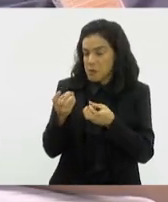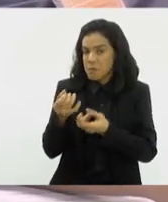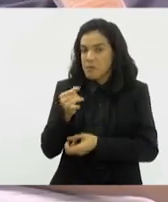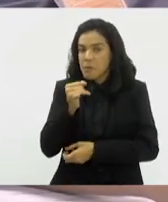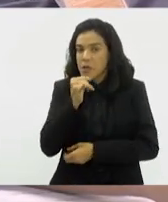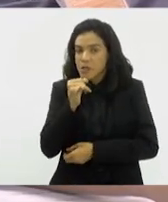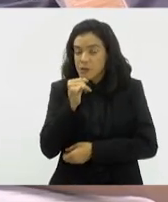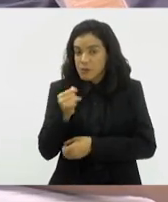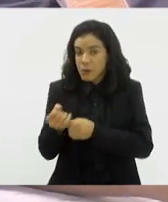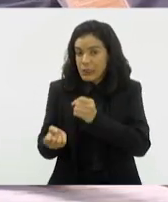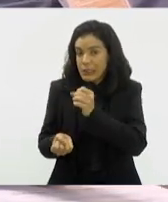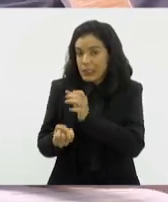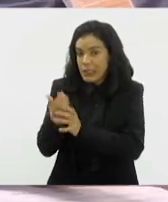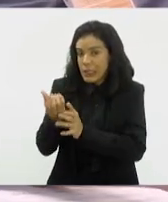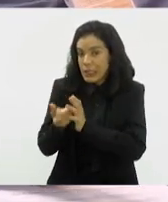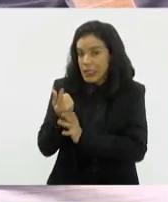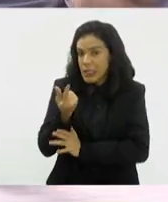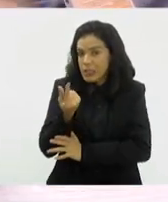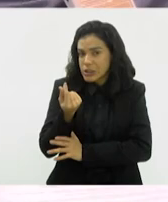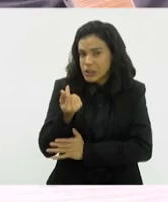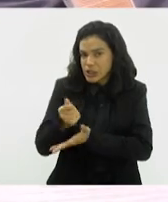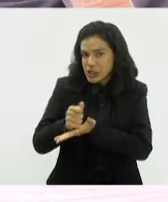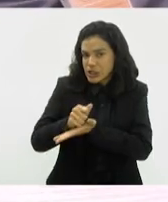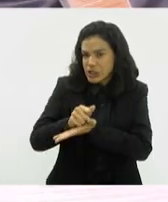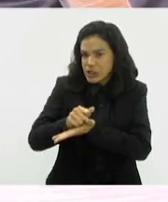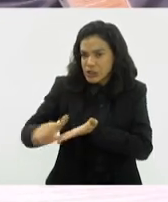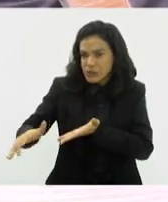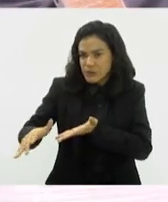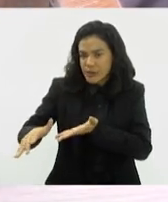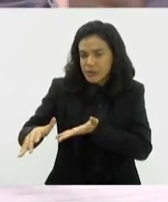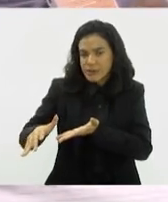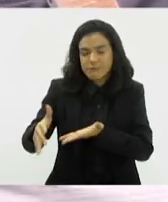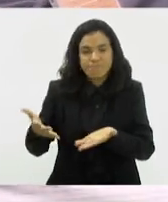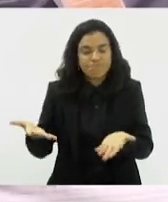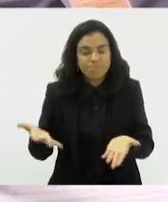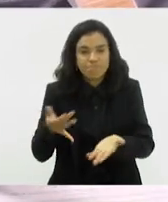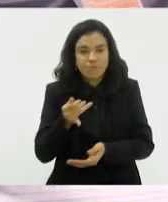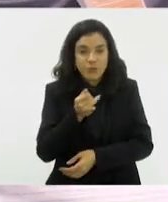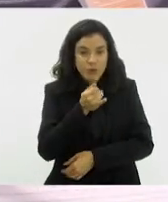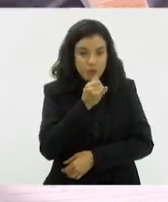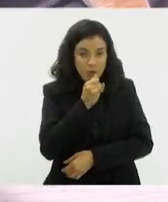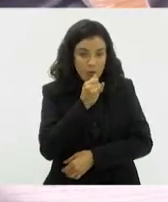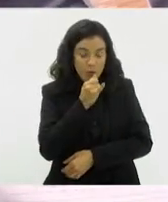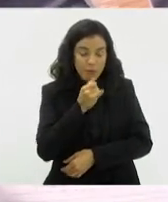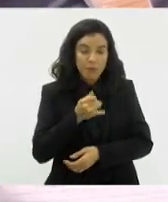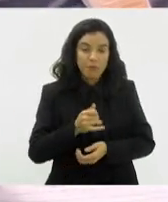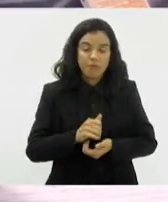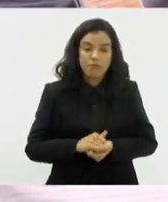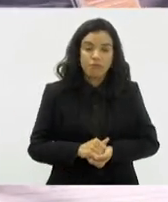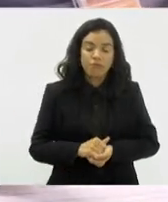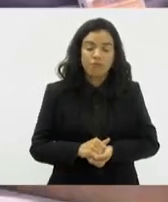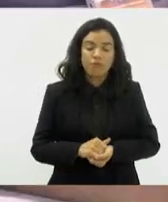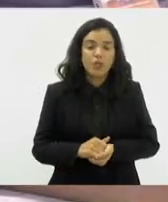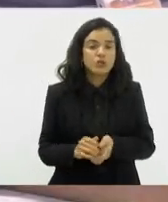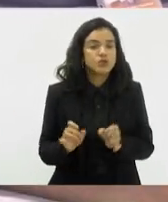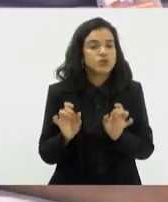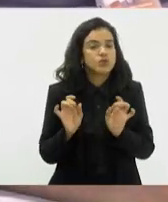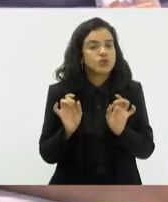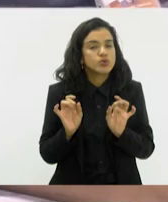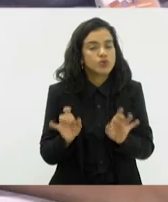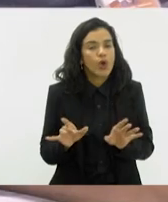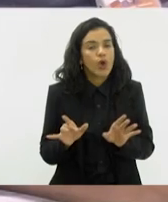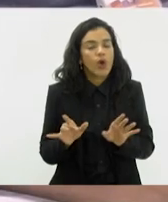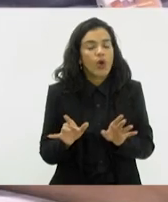crie despesas. Talvez... Ainda tem o poderá. Talvez apenas